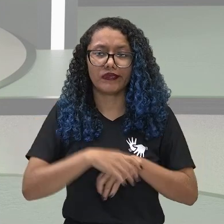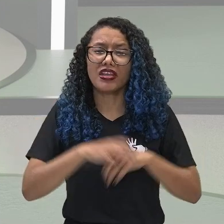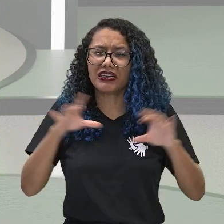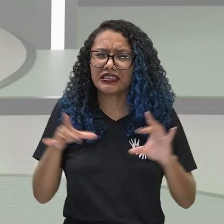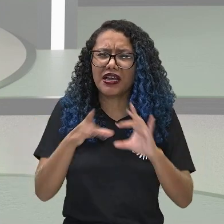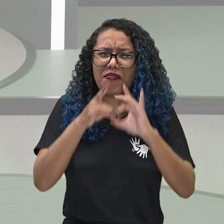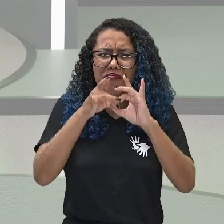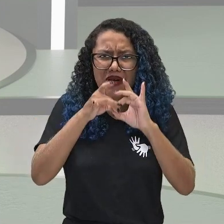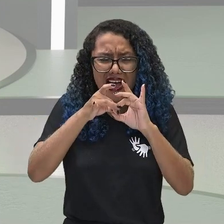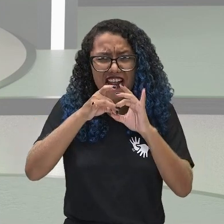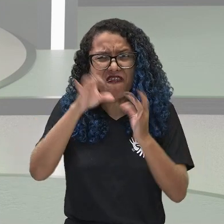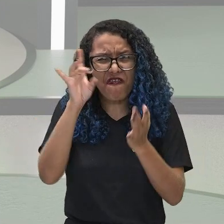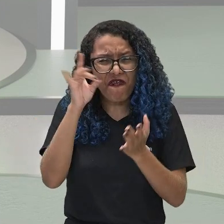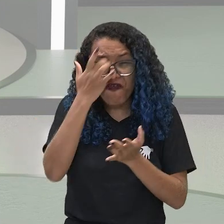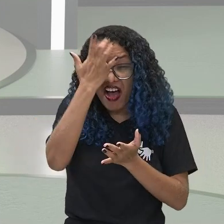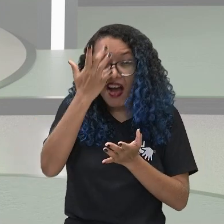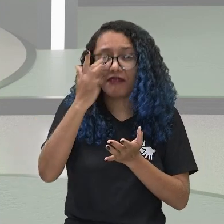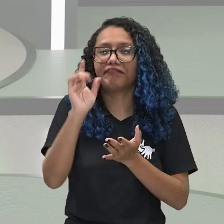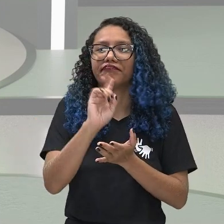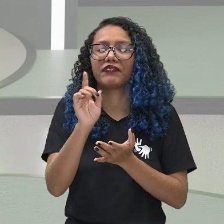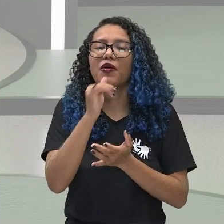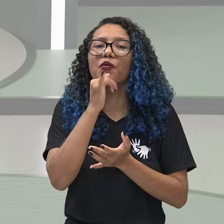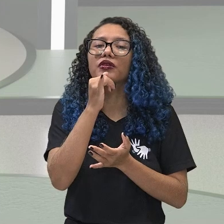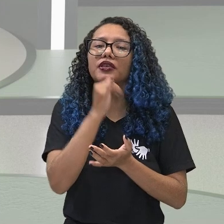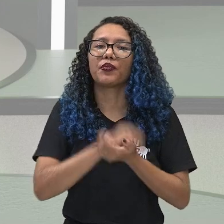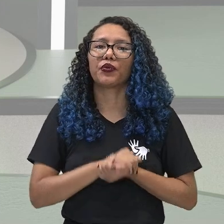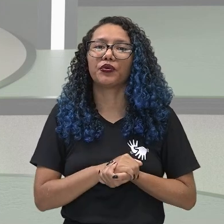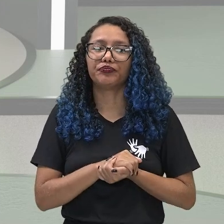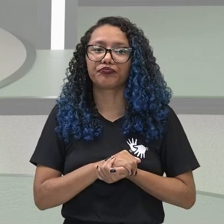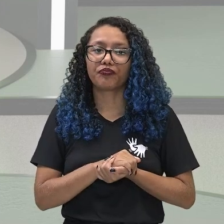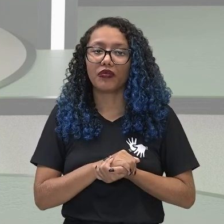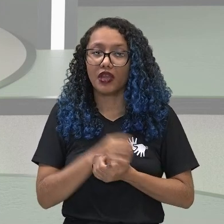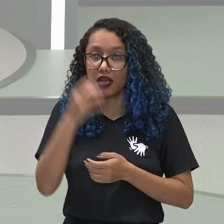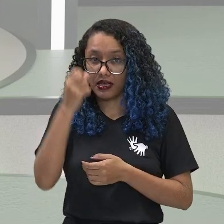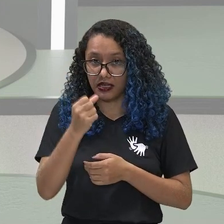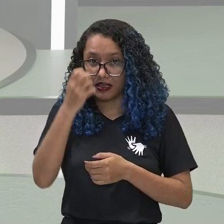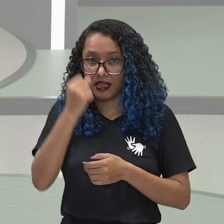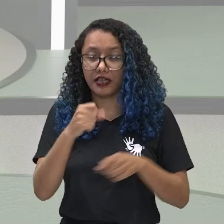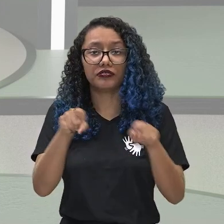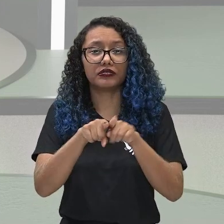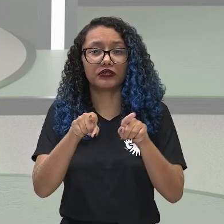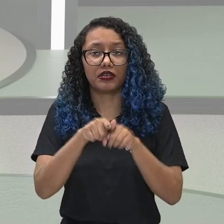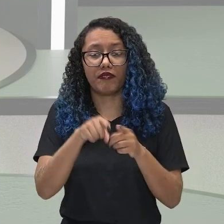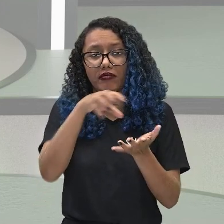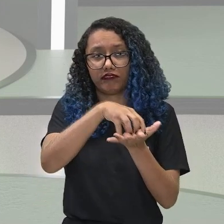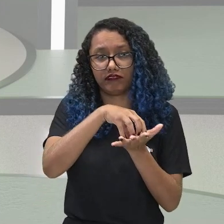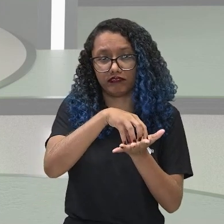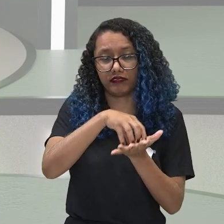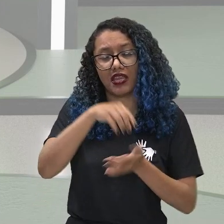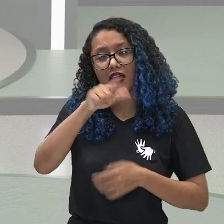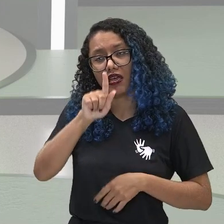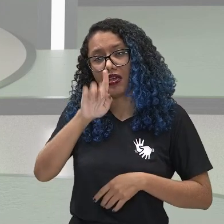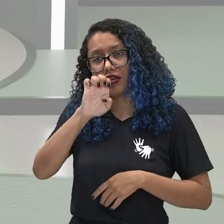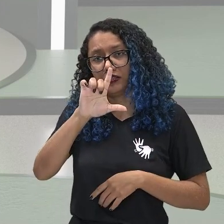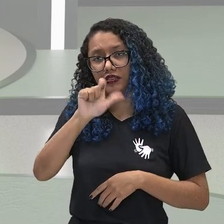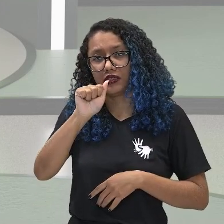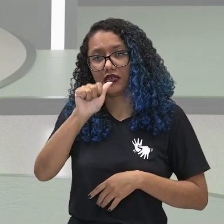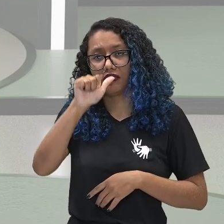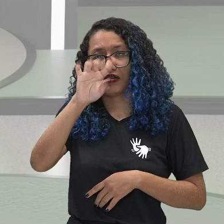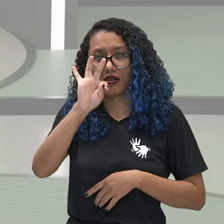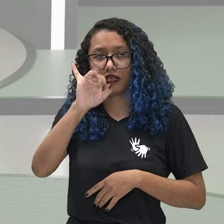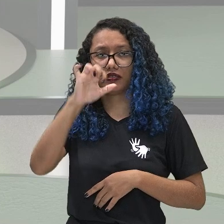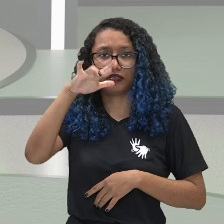separa facilmente. Por exemplo, um leite e a gelatina. As